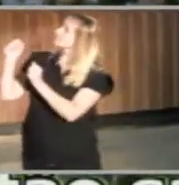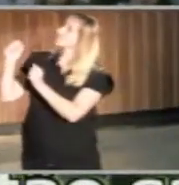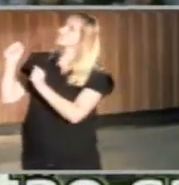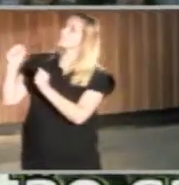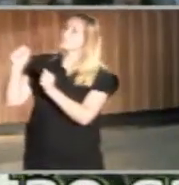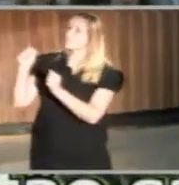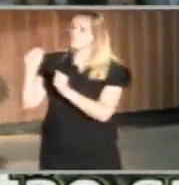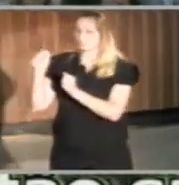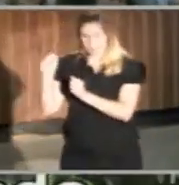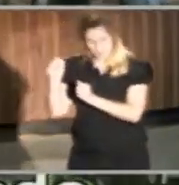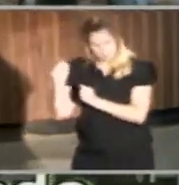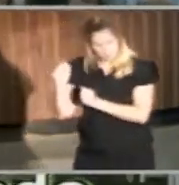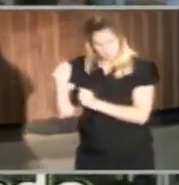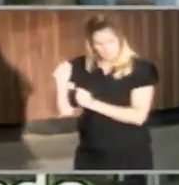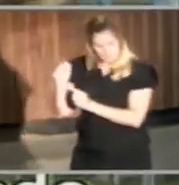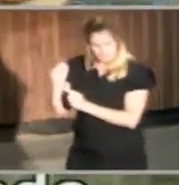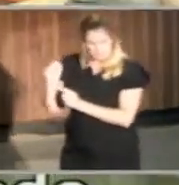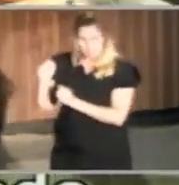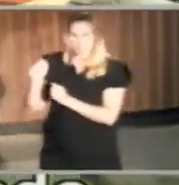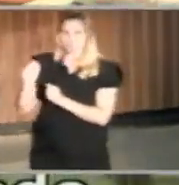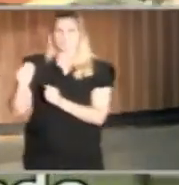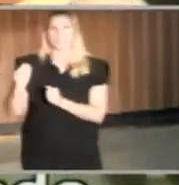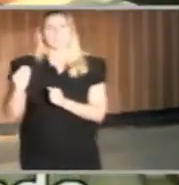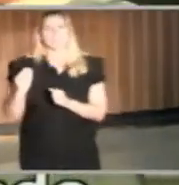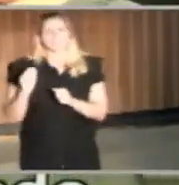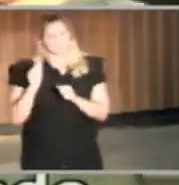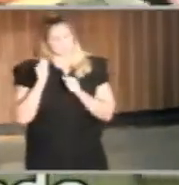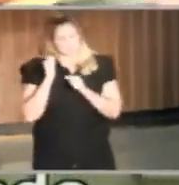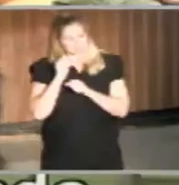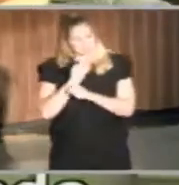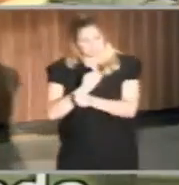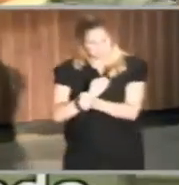então sair das